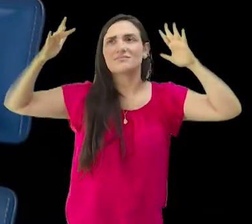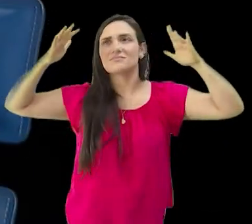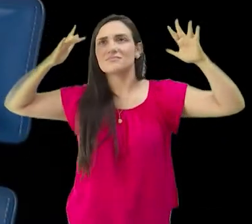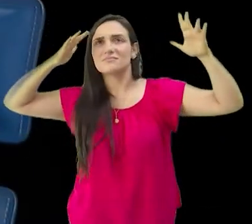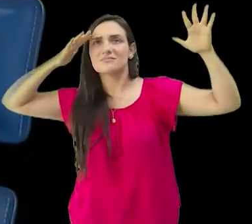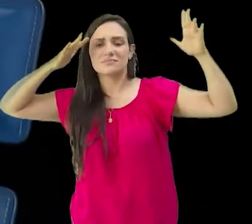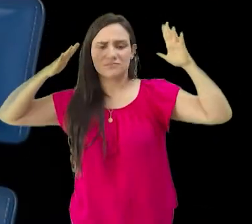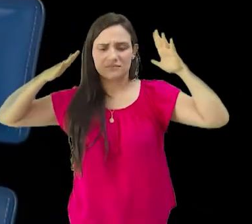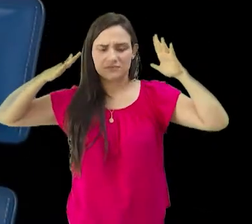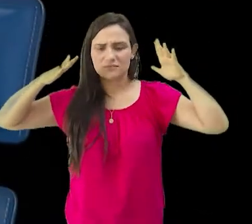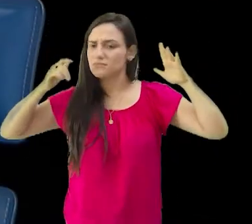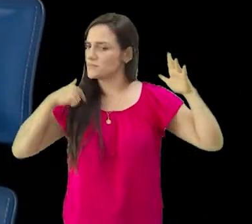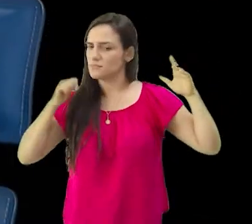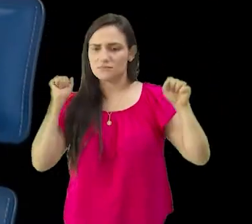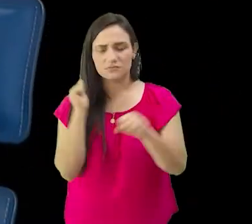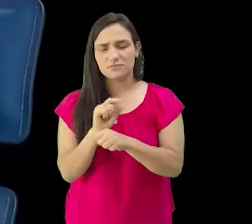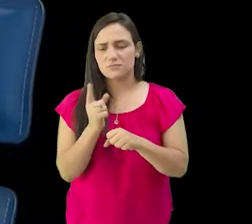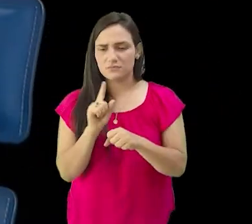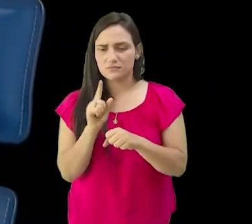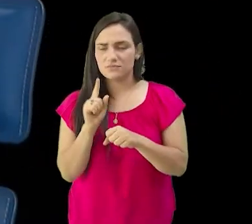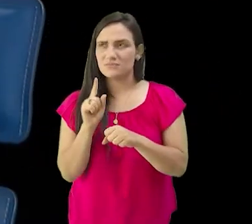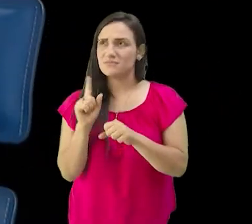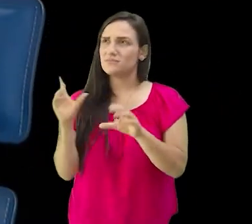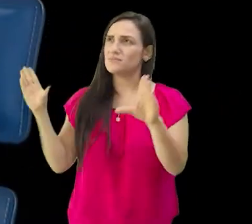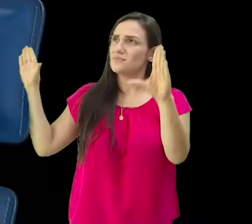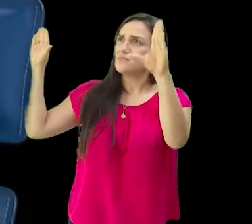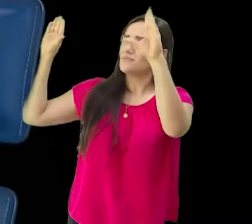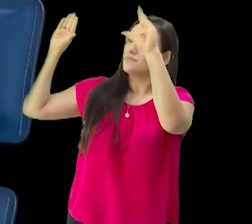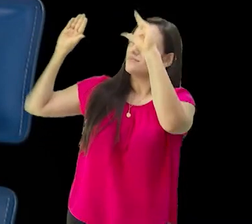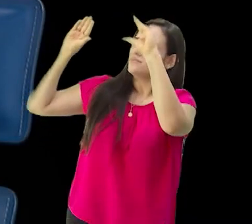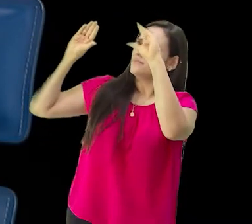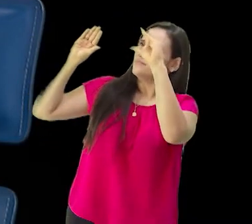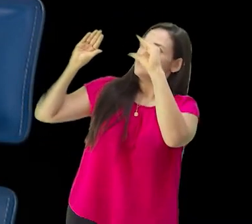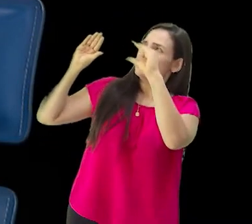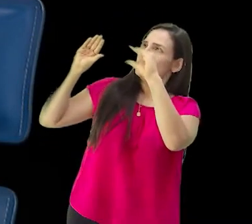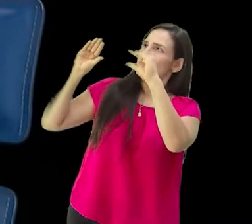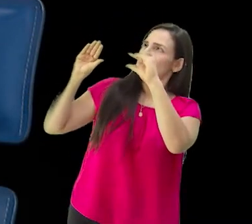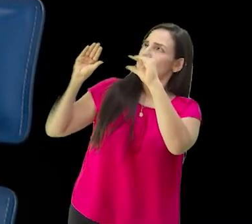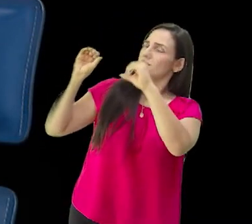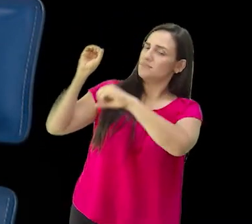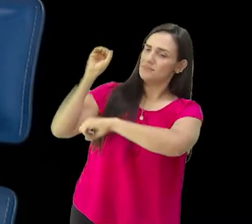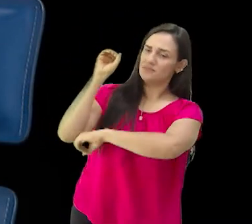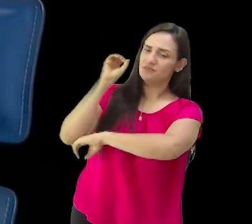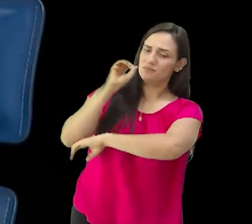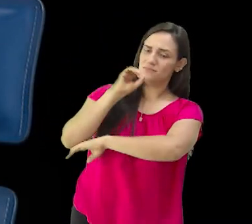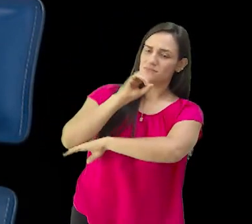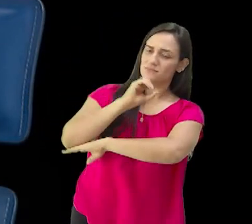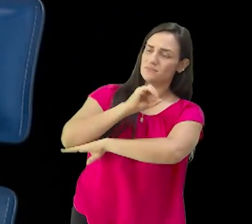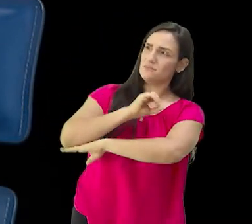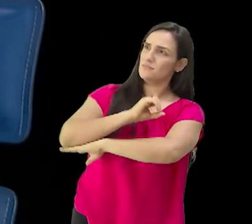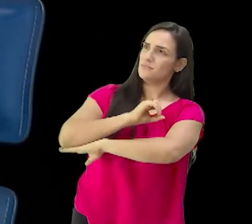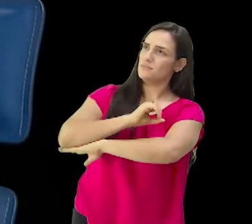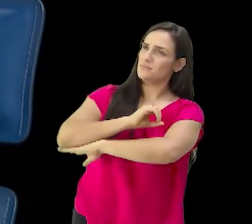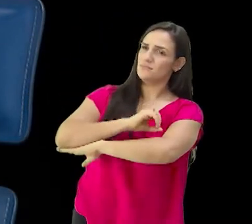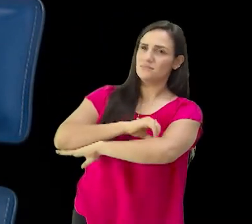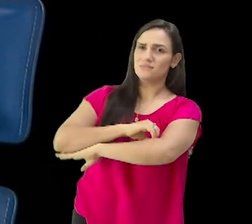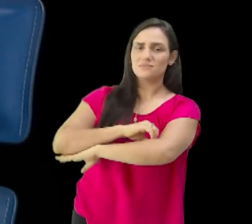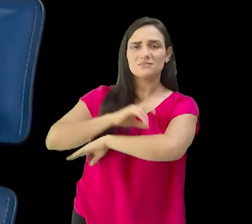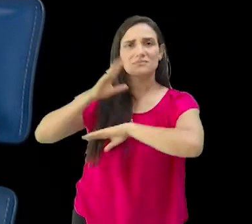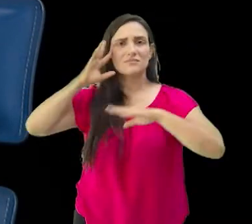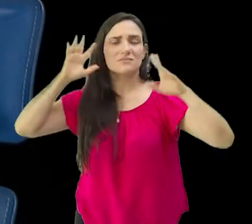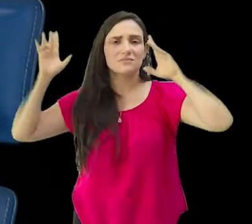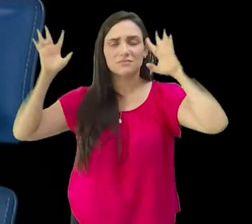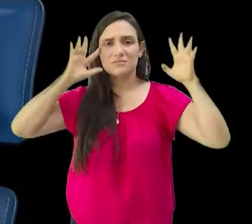Corre pensamento, não podes parar, que a noite já vai e o sol já